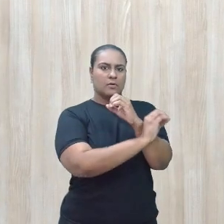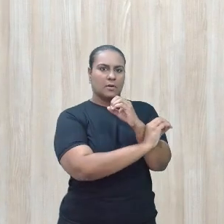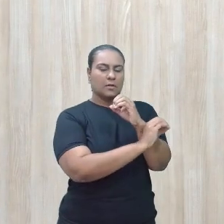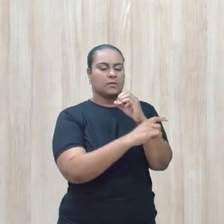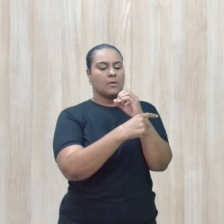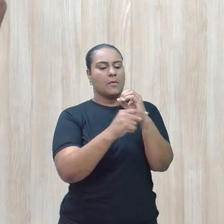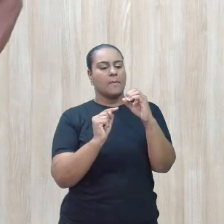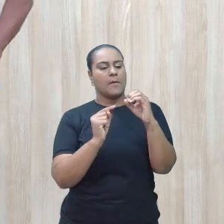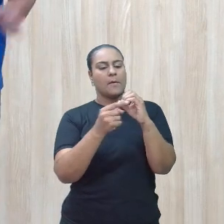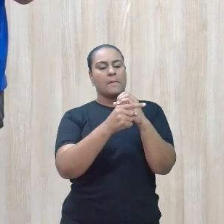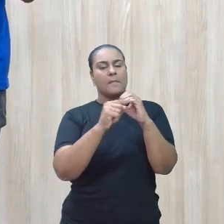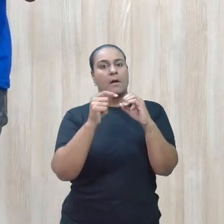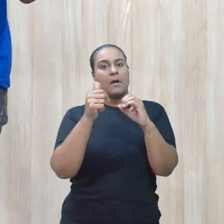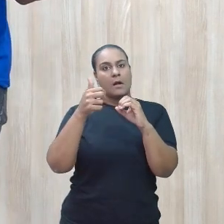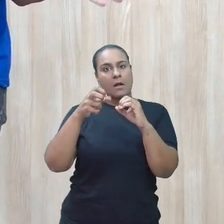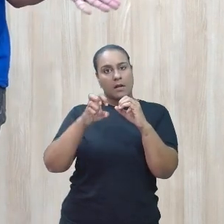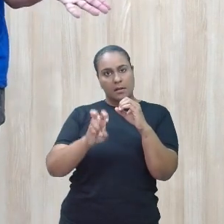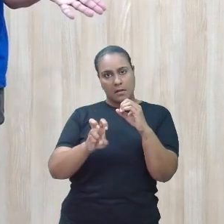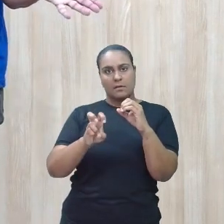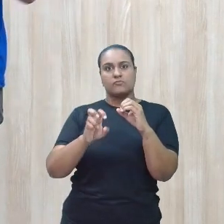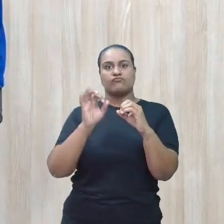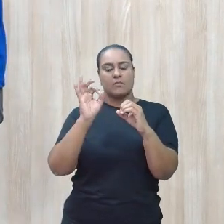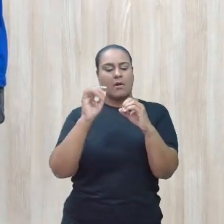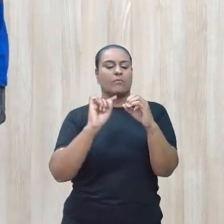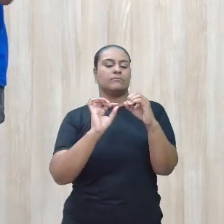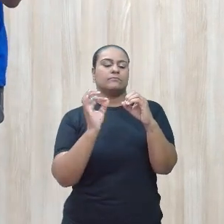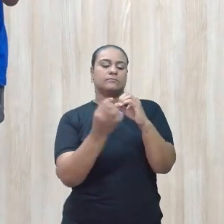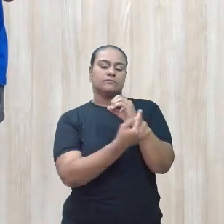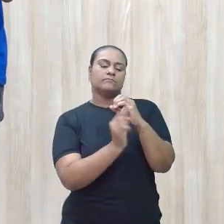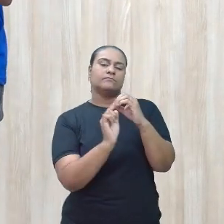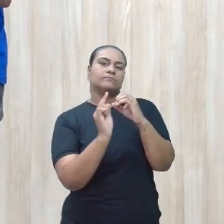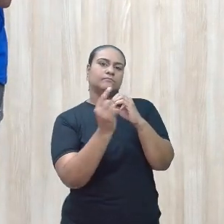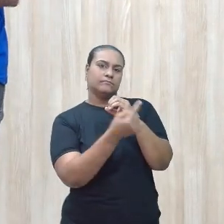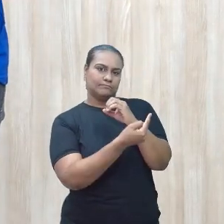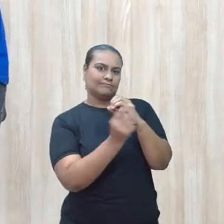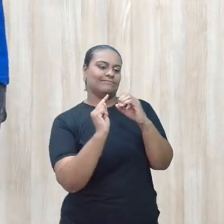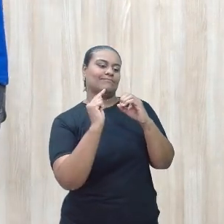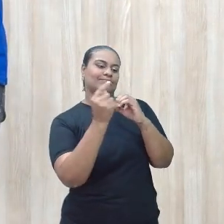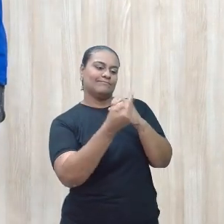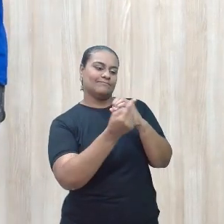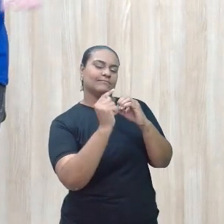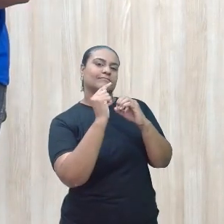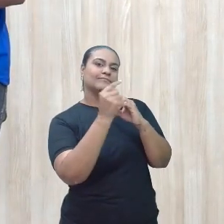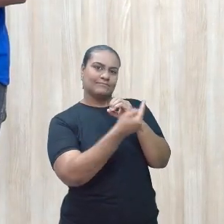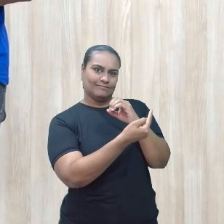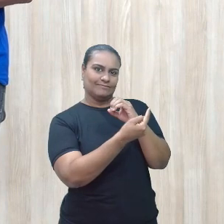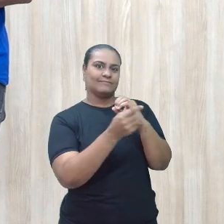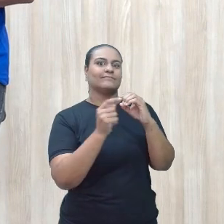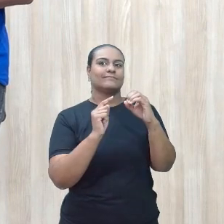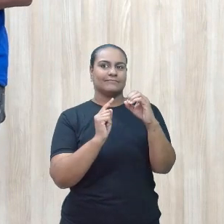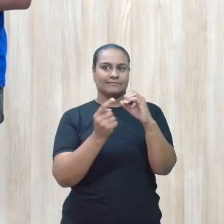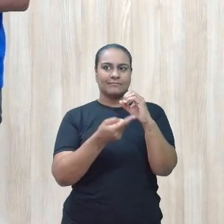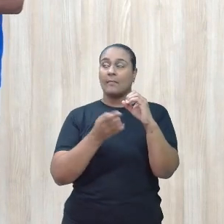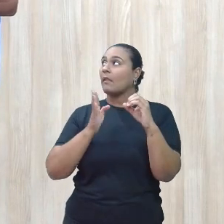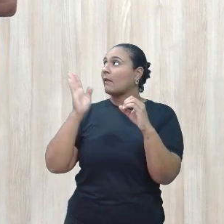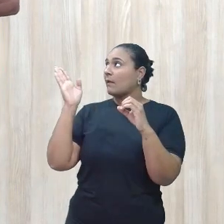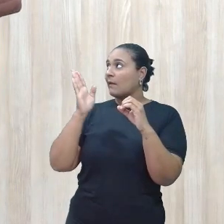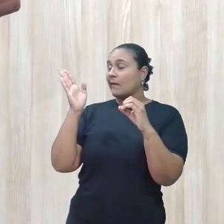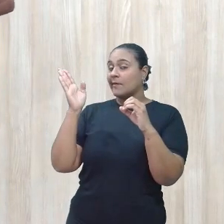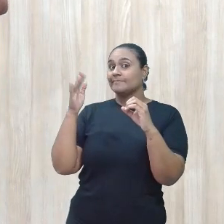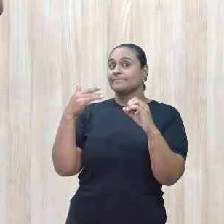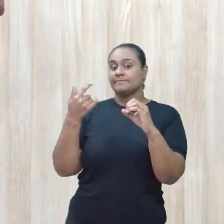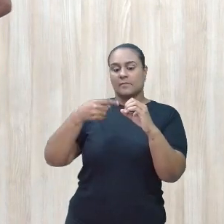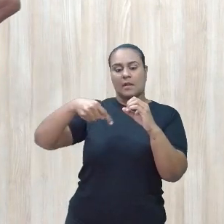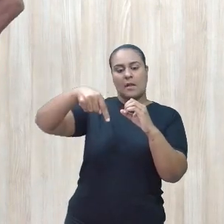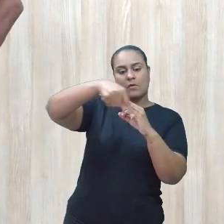graus, dividiu a Terra, considerando que a Terra fosse uma esfera, e vocês já viram na aula de matemática que a circunferência tem 360 graus, então